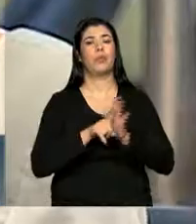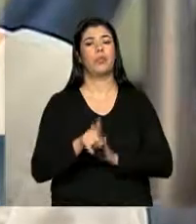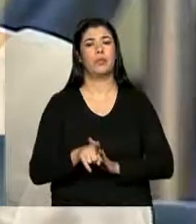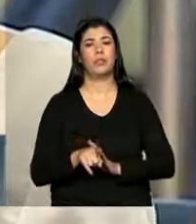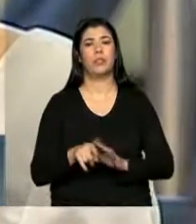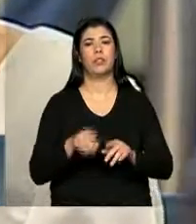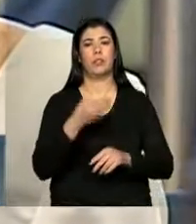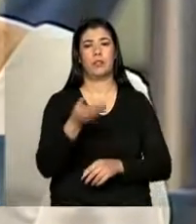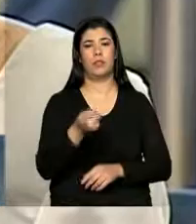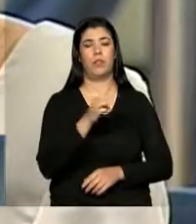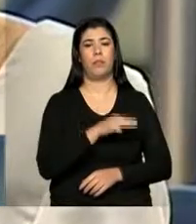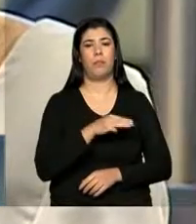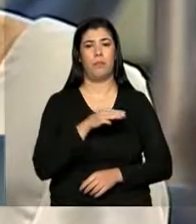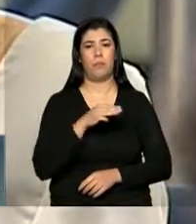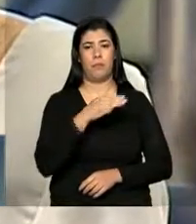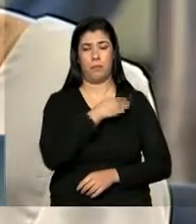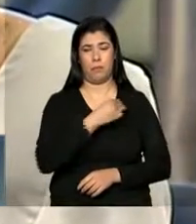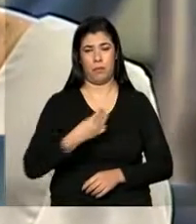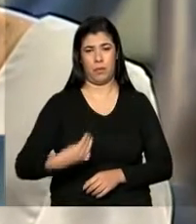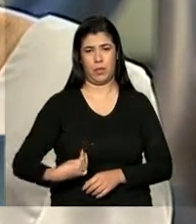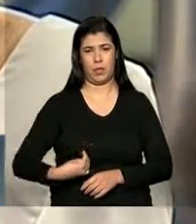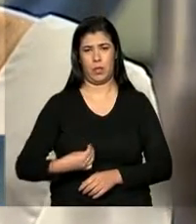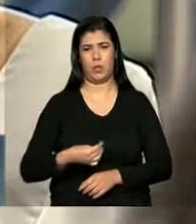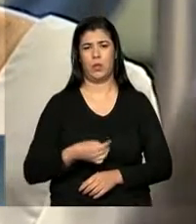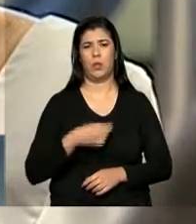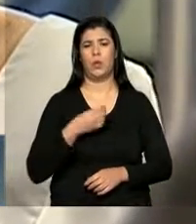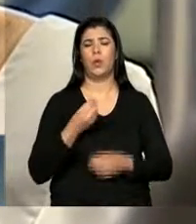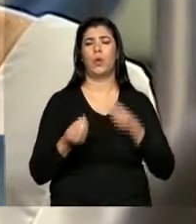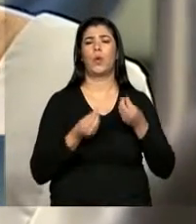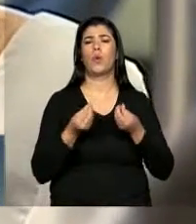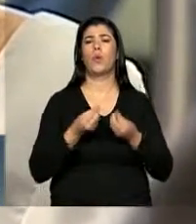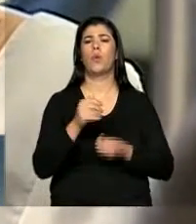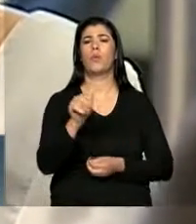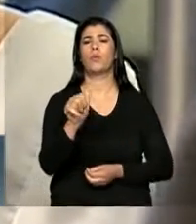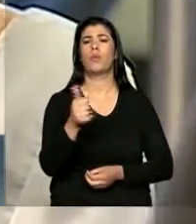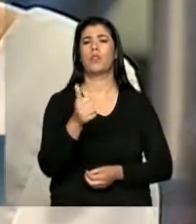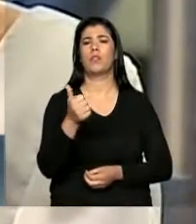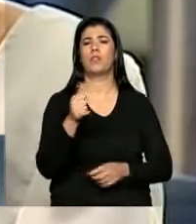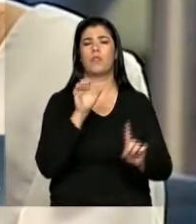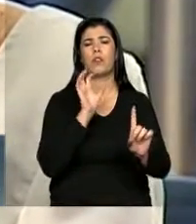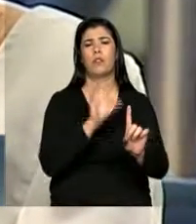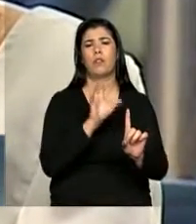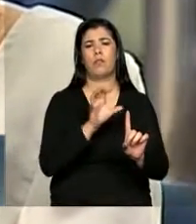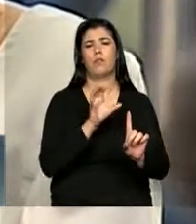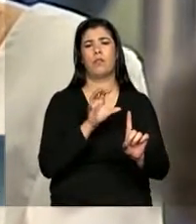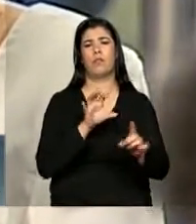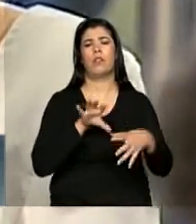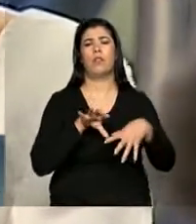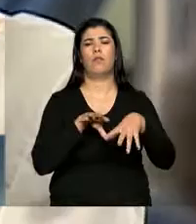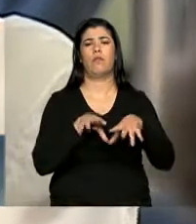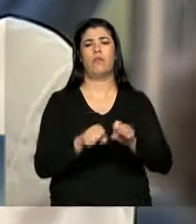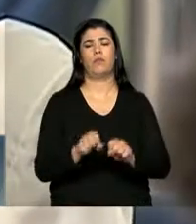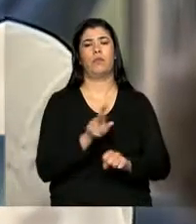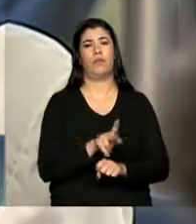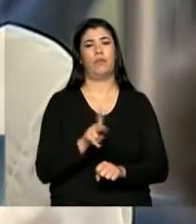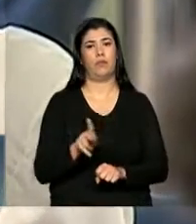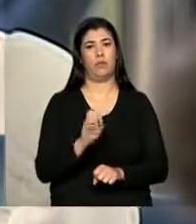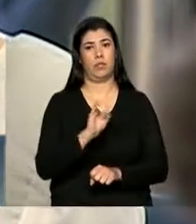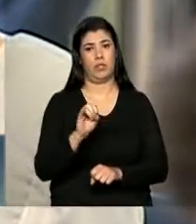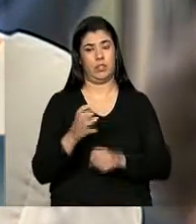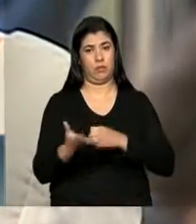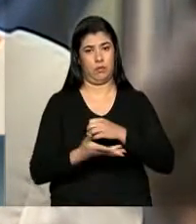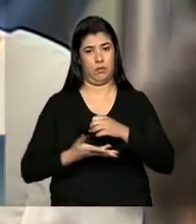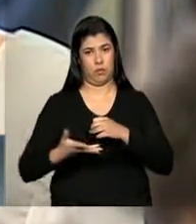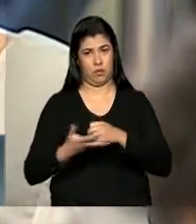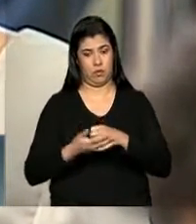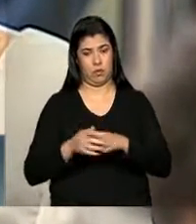para o ministro, para o professor. Como é que vocês avaliam isoladamente a influência da formação docente? Porque se no nível socioeconômico você